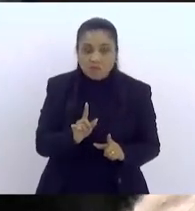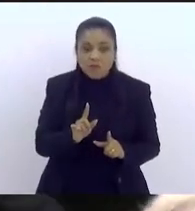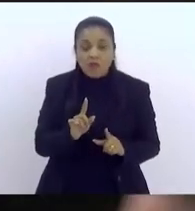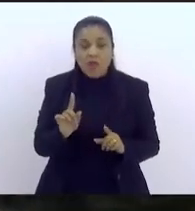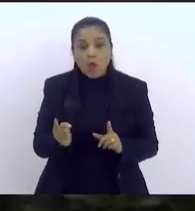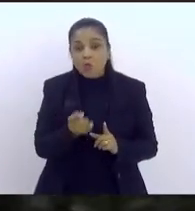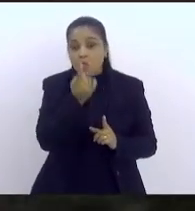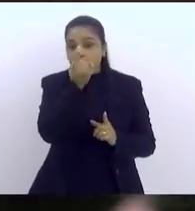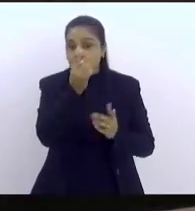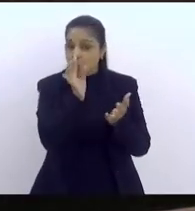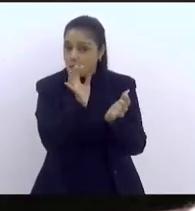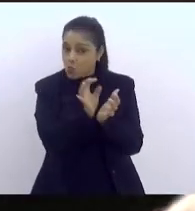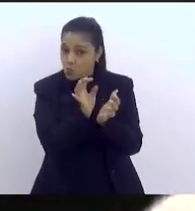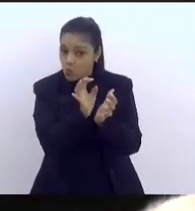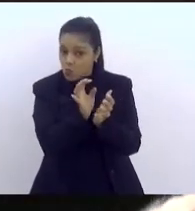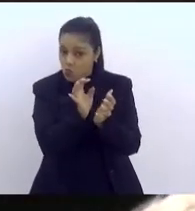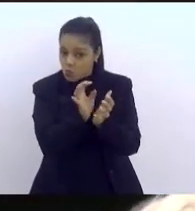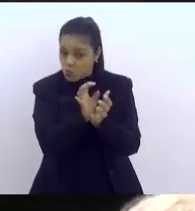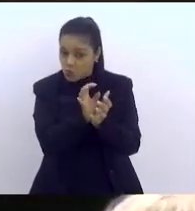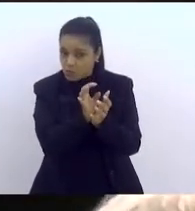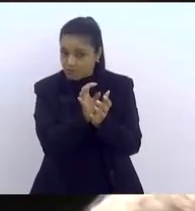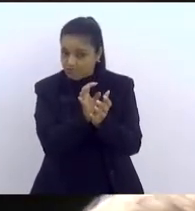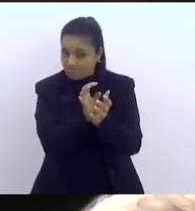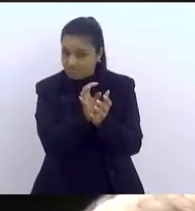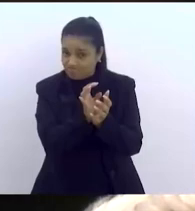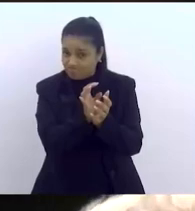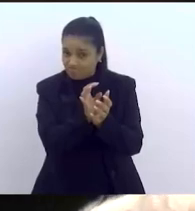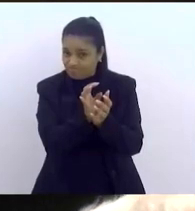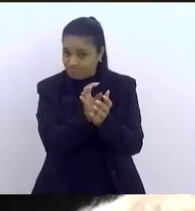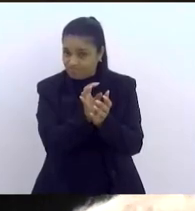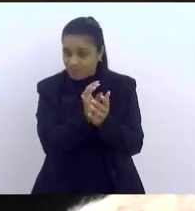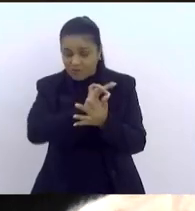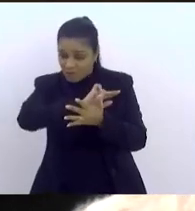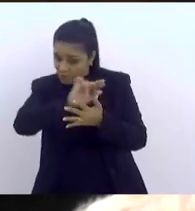dos grupos, entre vários,